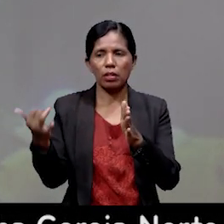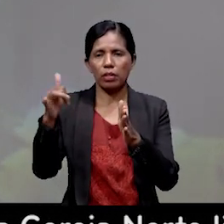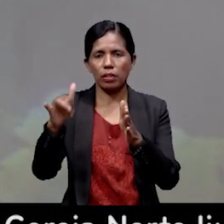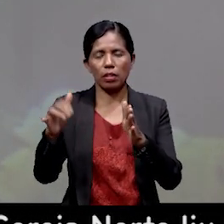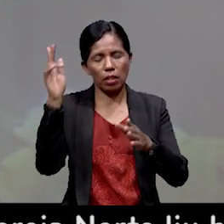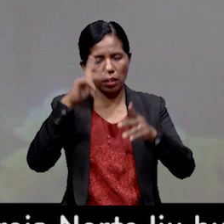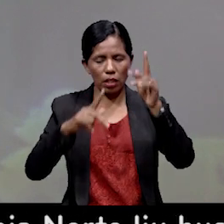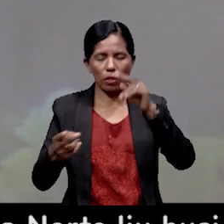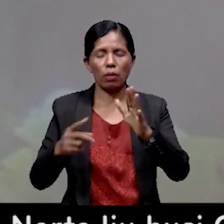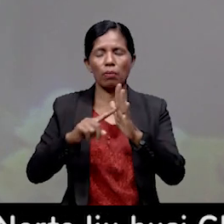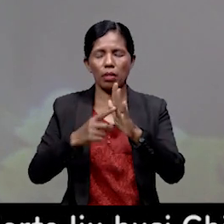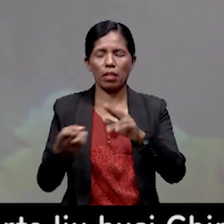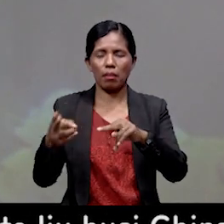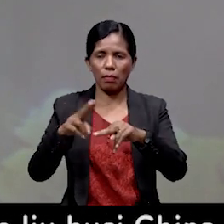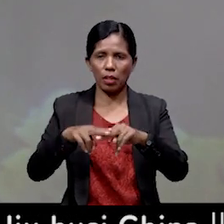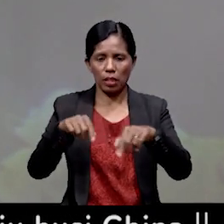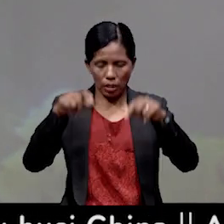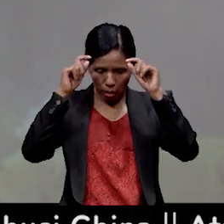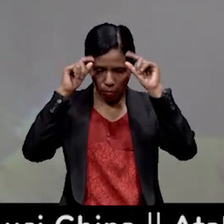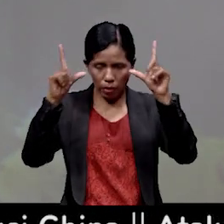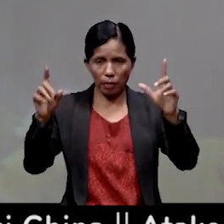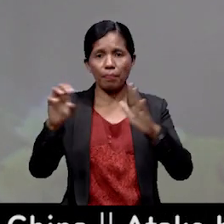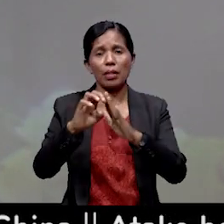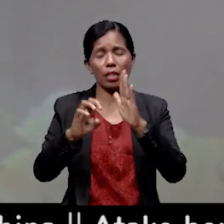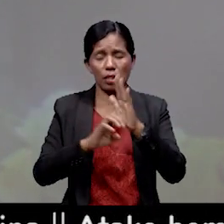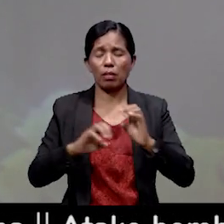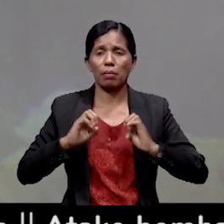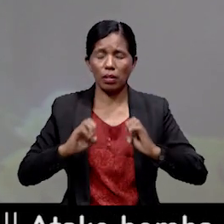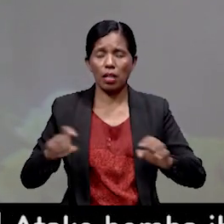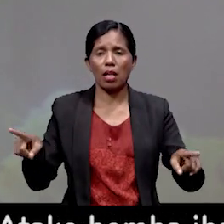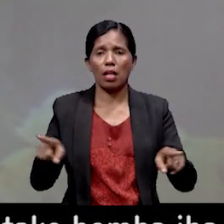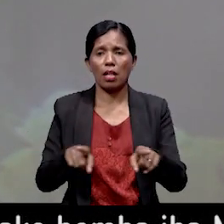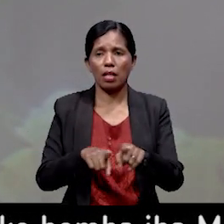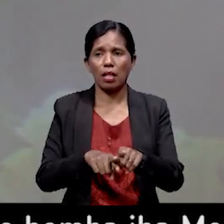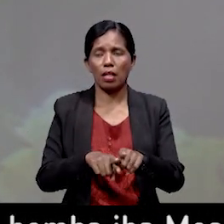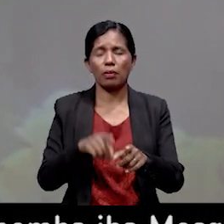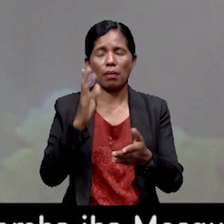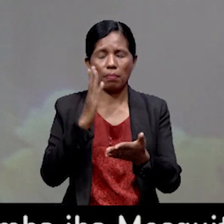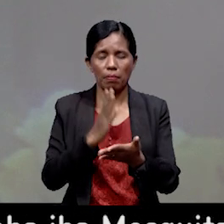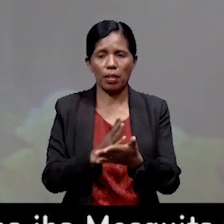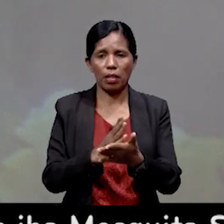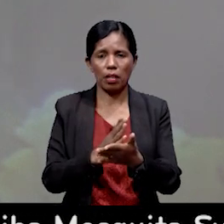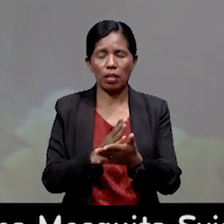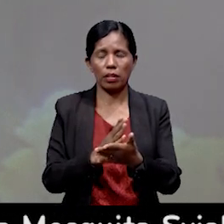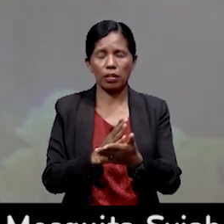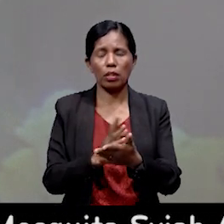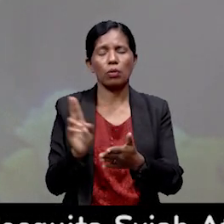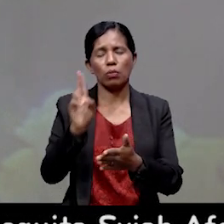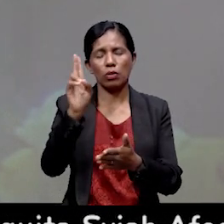a rua aumenta em Timor-Leste. Estado de emergência, hanesan razão nebe, impede a tu halo execução ba